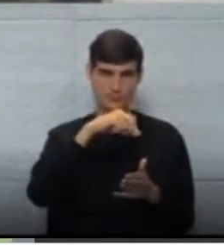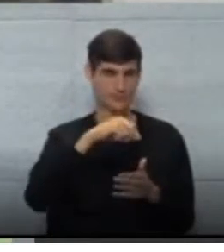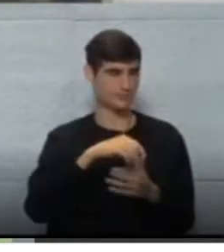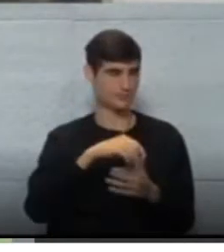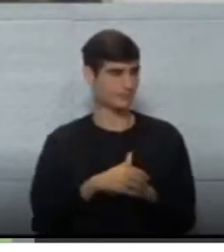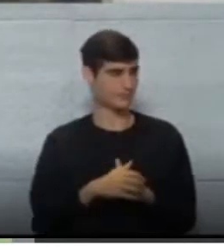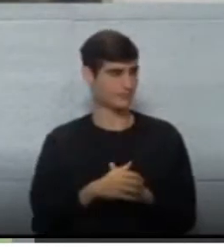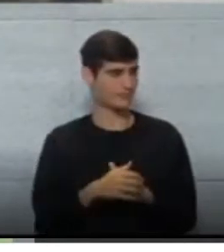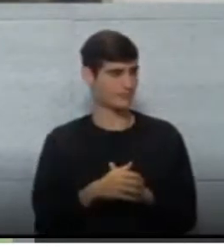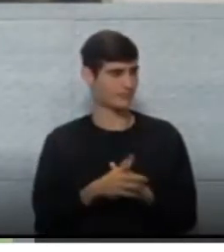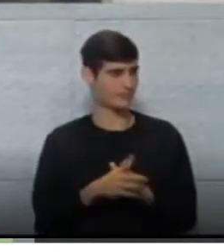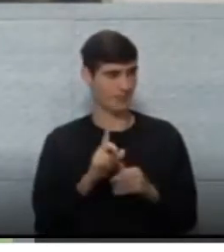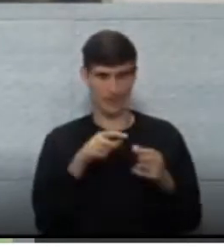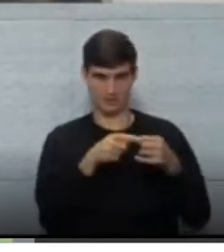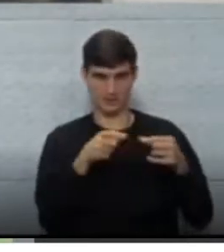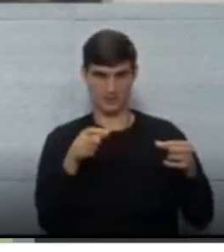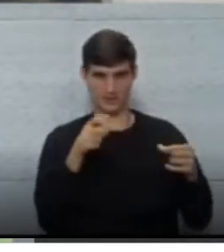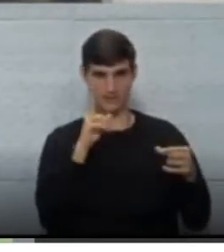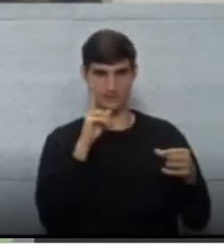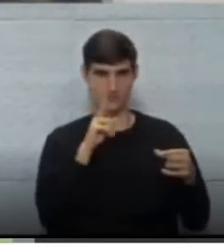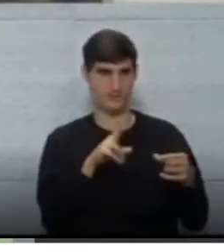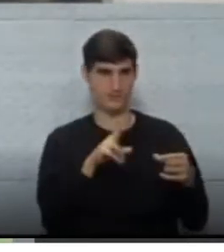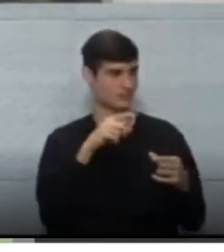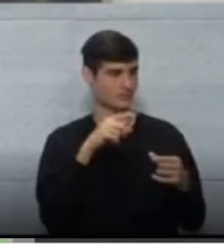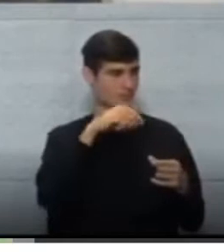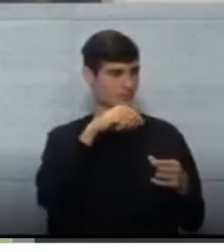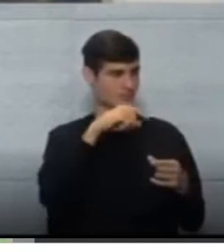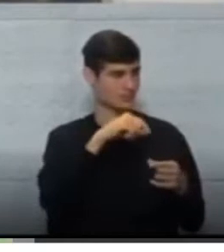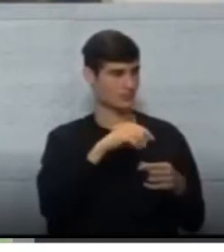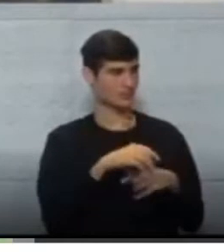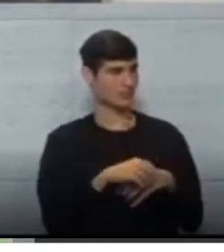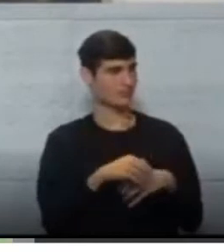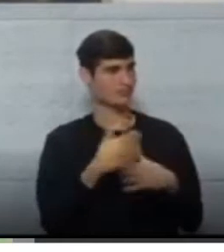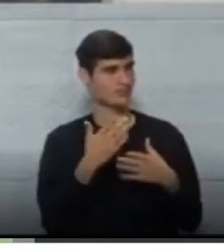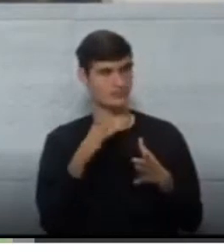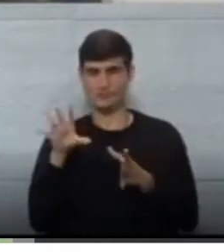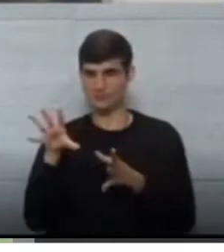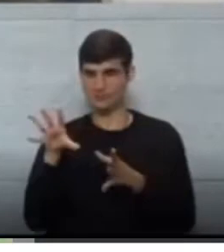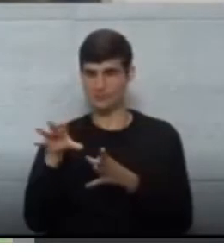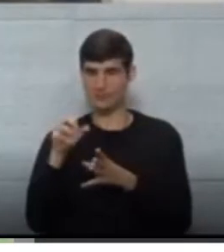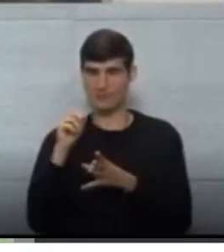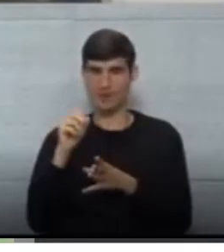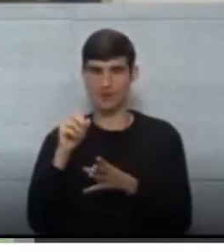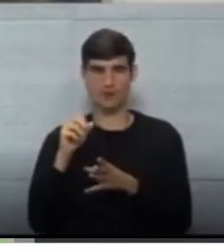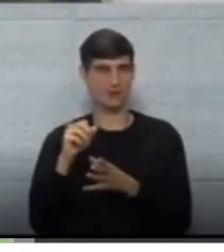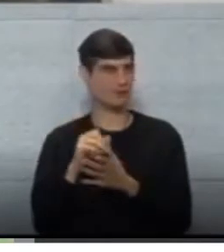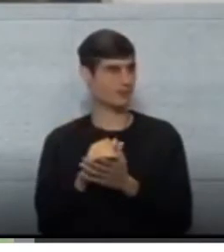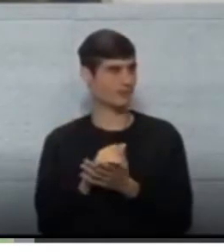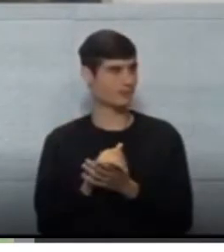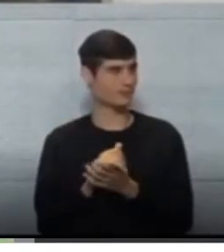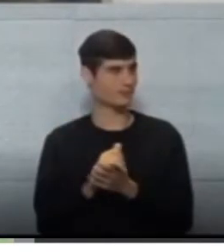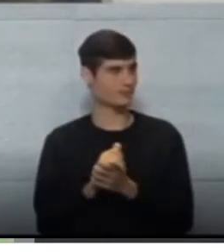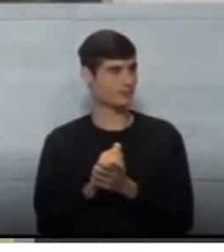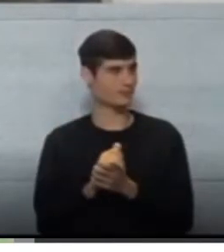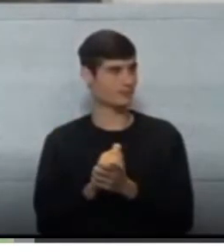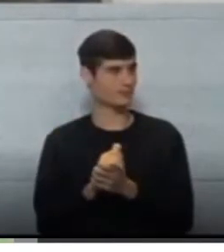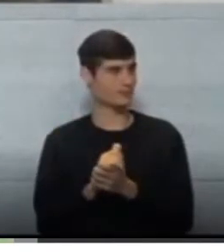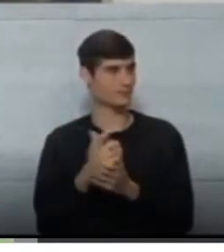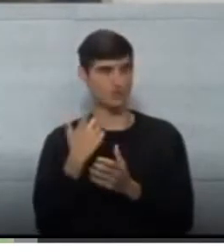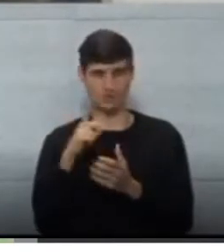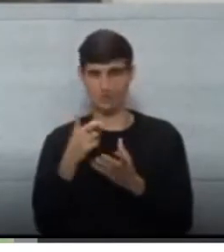Vou pingando 3 gotas do peróxido de hidrogênio sobre a lâmina. Agora, eu vou flambar a alça bacteriológica para eliminar qualquer tipo